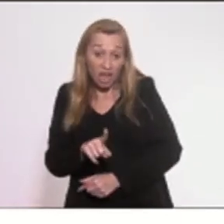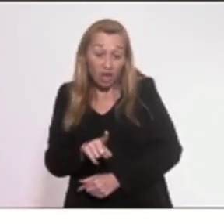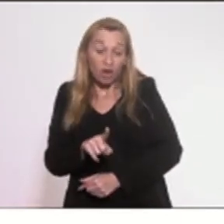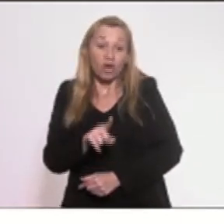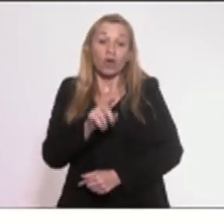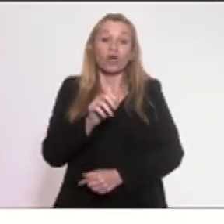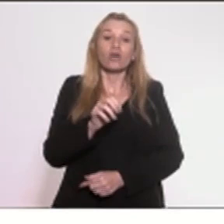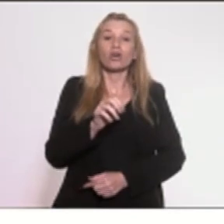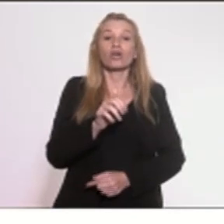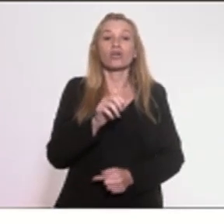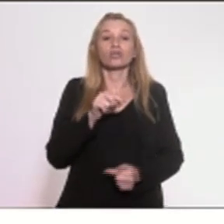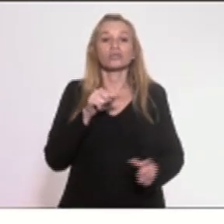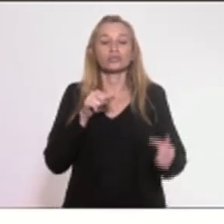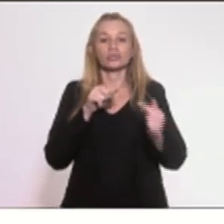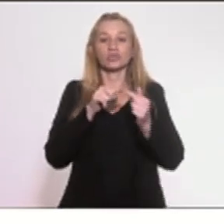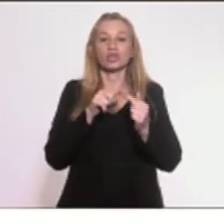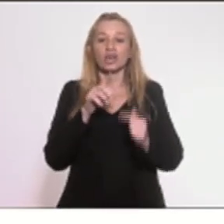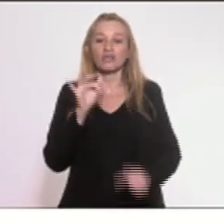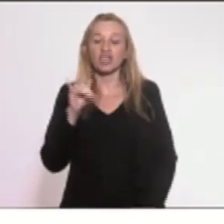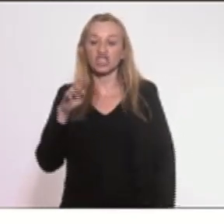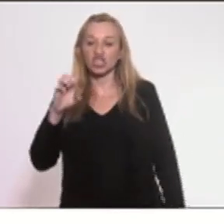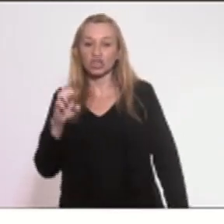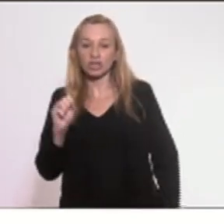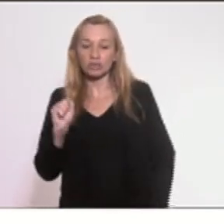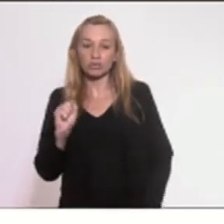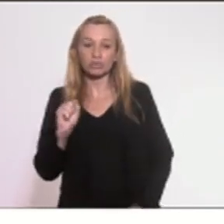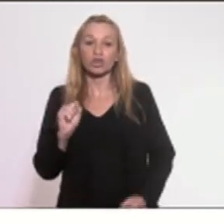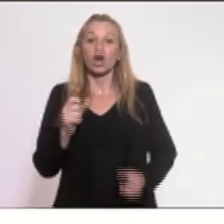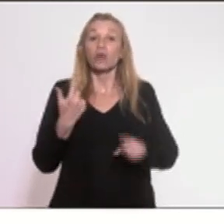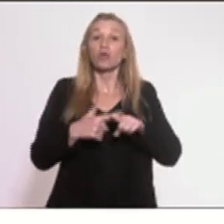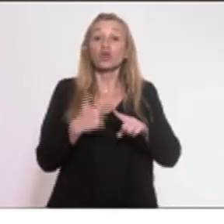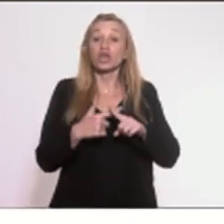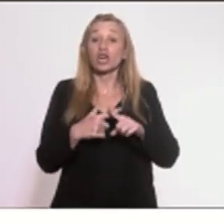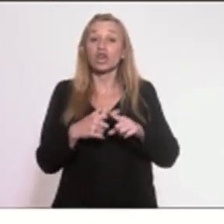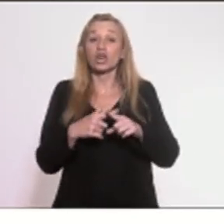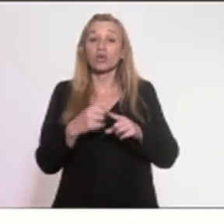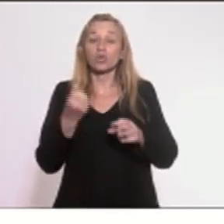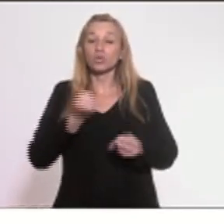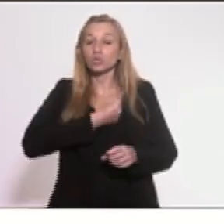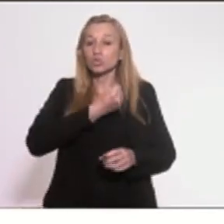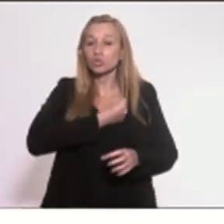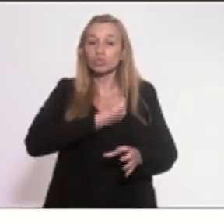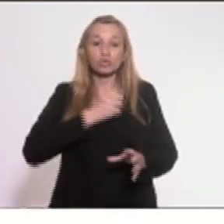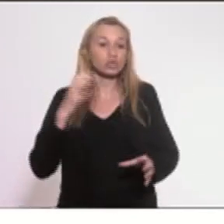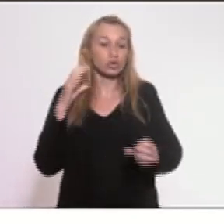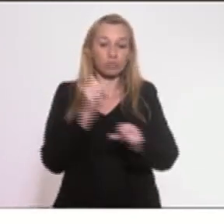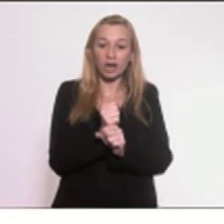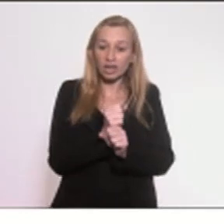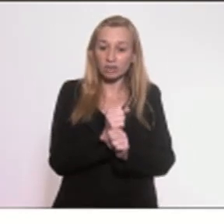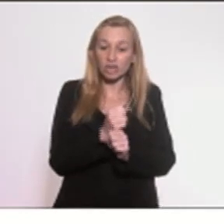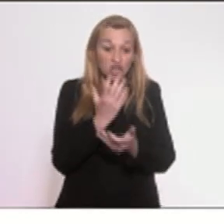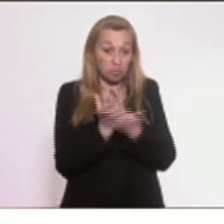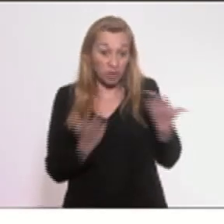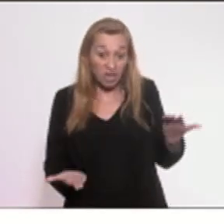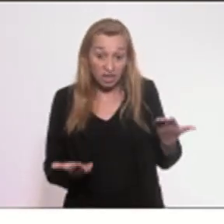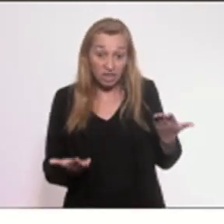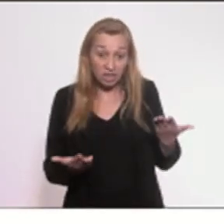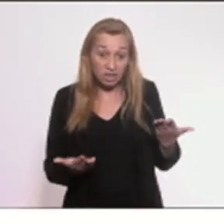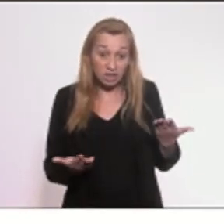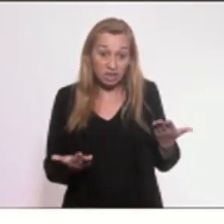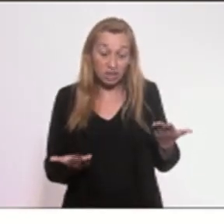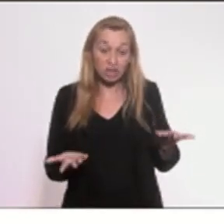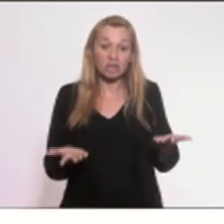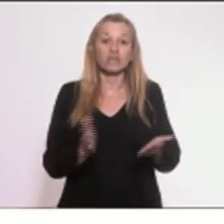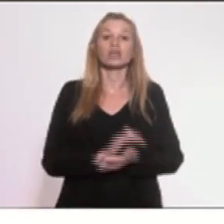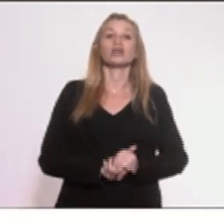cálculo das perdas dos incentivos é um cálculo cabalístico. A fórmula que o